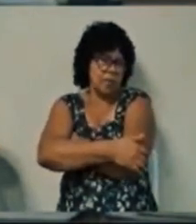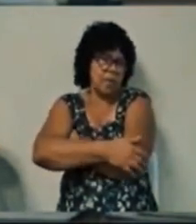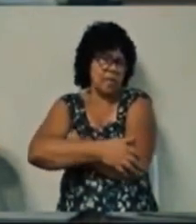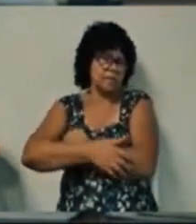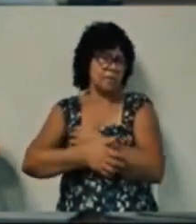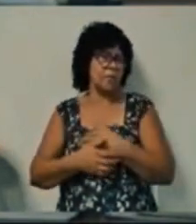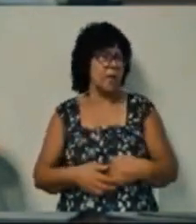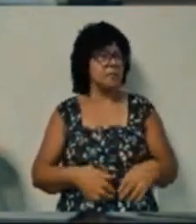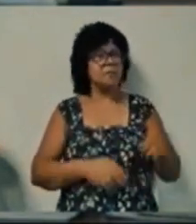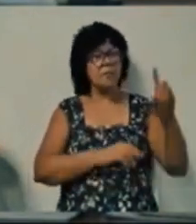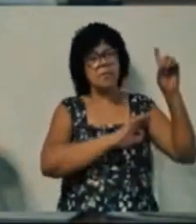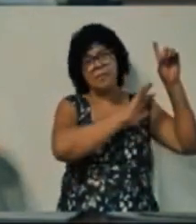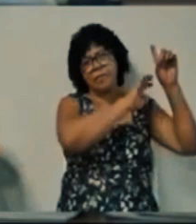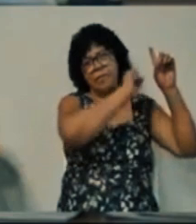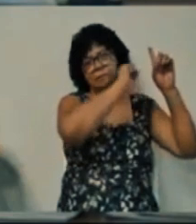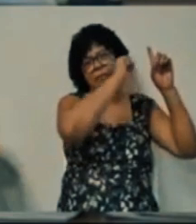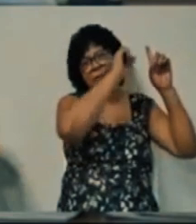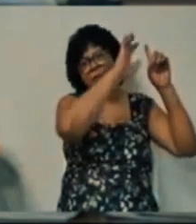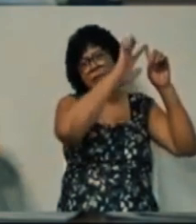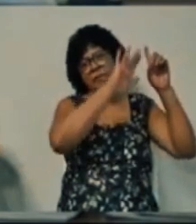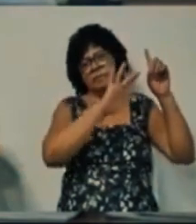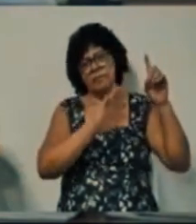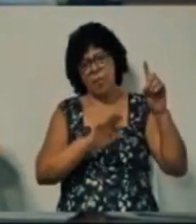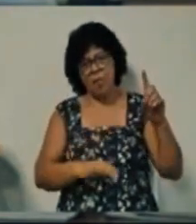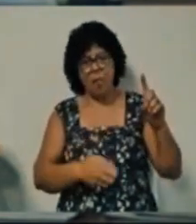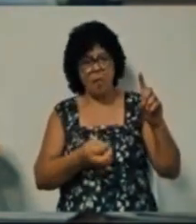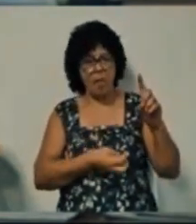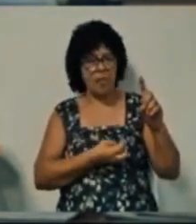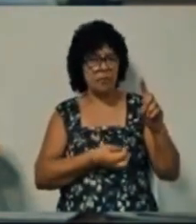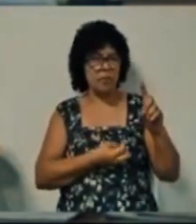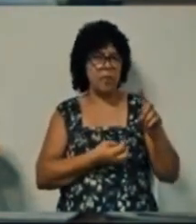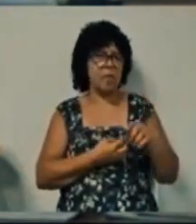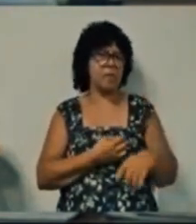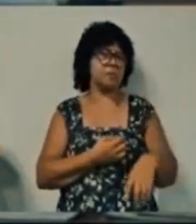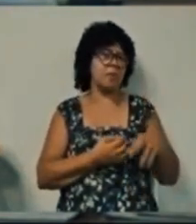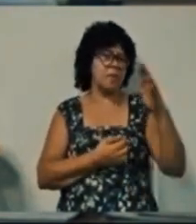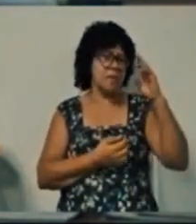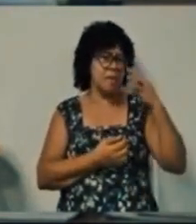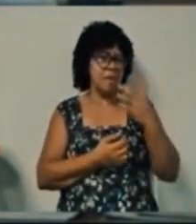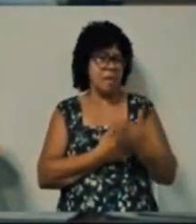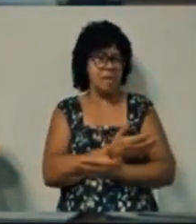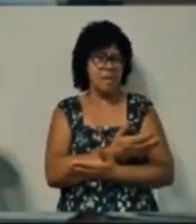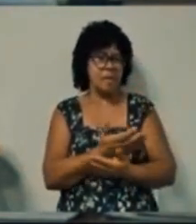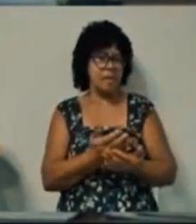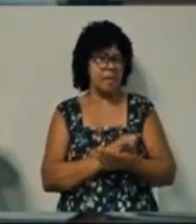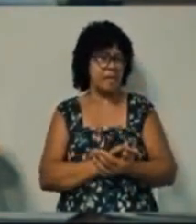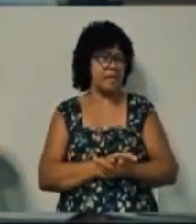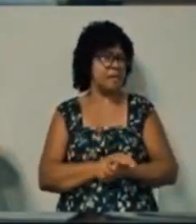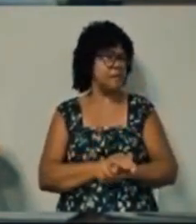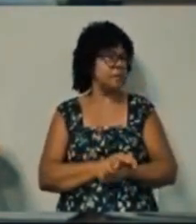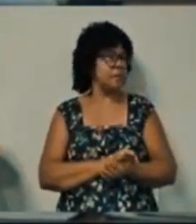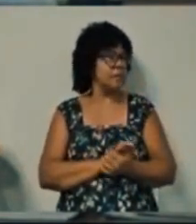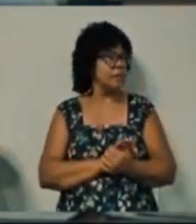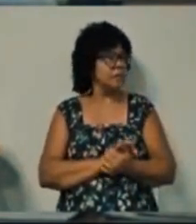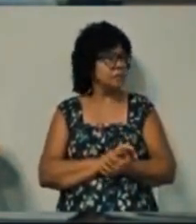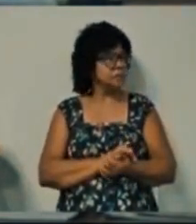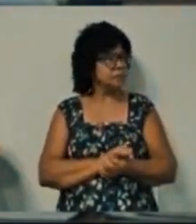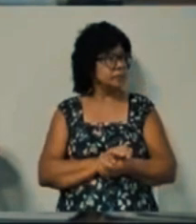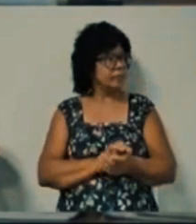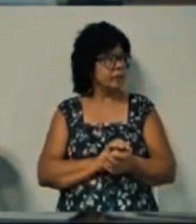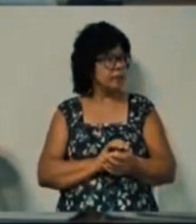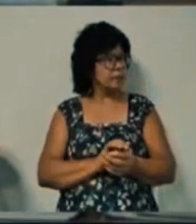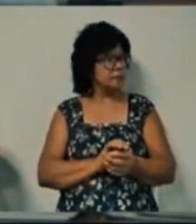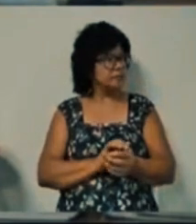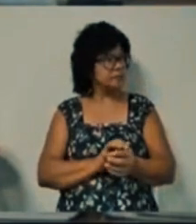vocês poderosamente lá e o nome do Senhor Jesus seja glorificado. Amados, eu quero convidar, com a permissão do